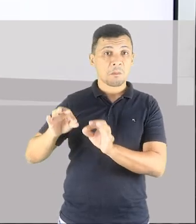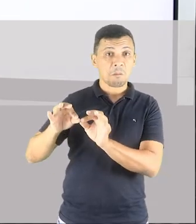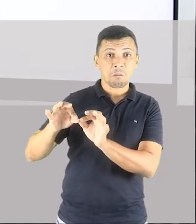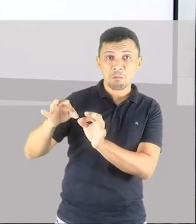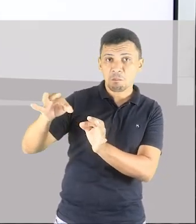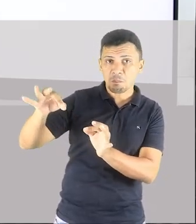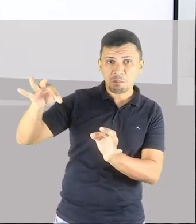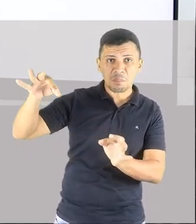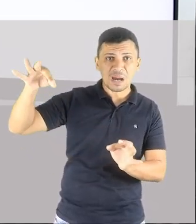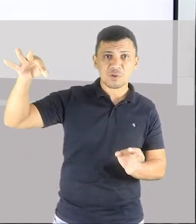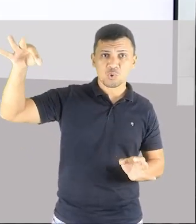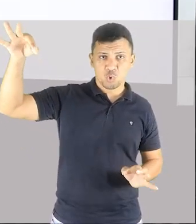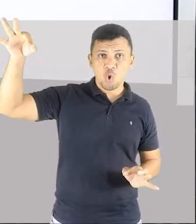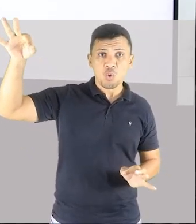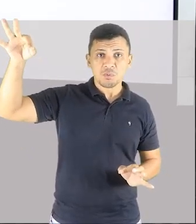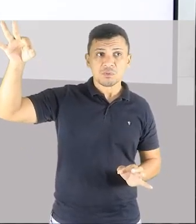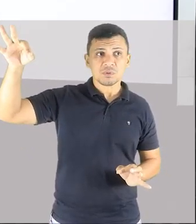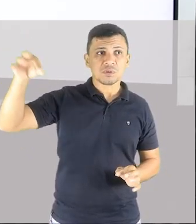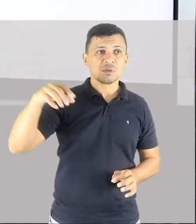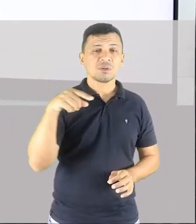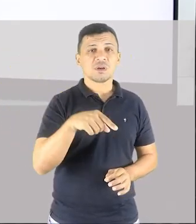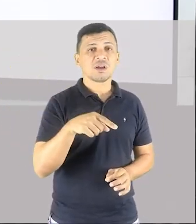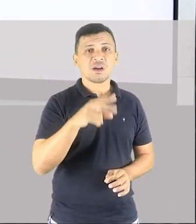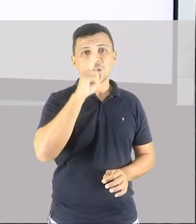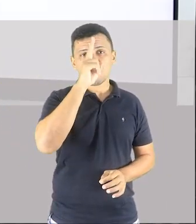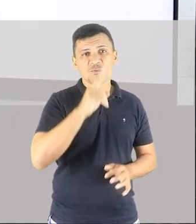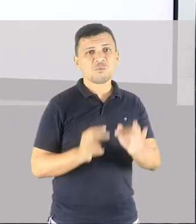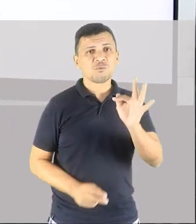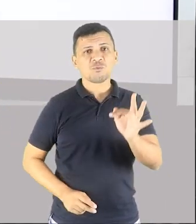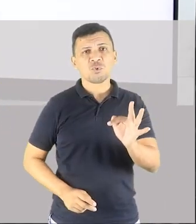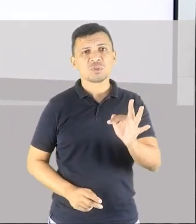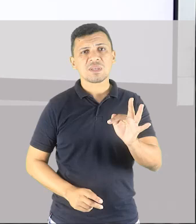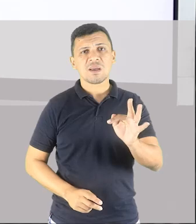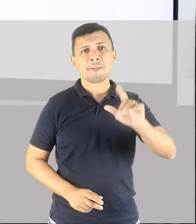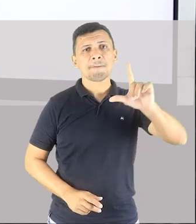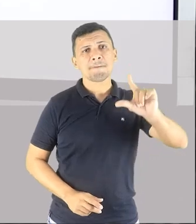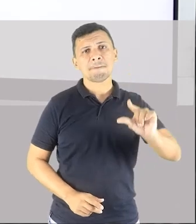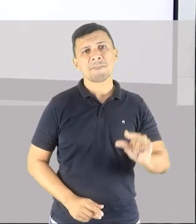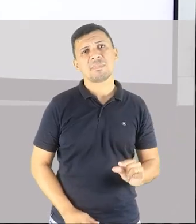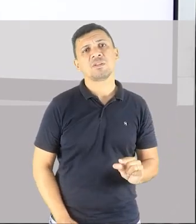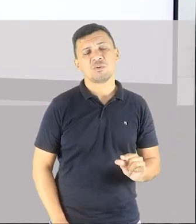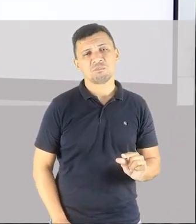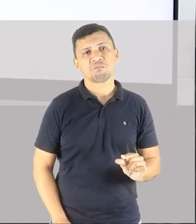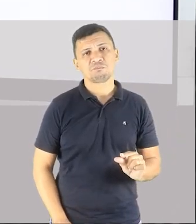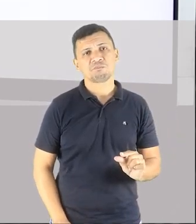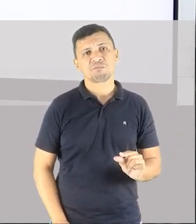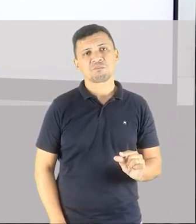maior for a distância até o apoio, menor vai ser a força necessária para você